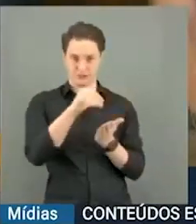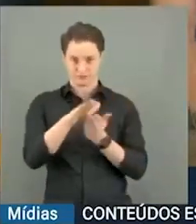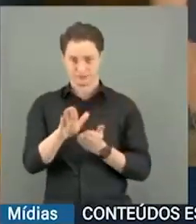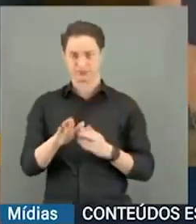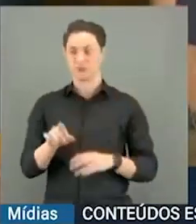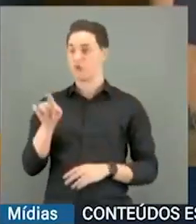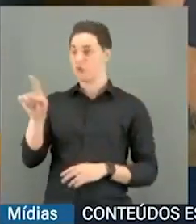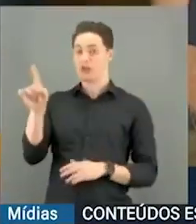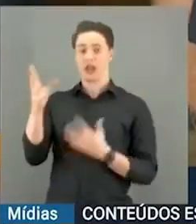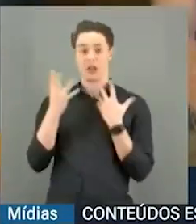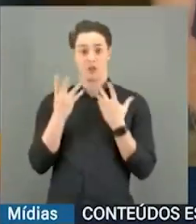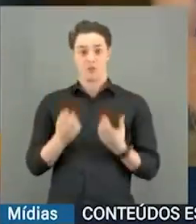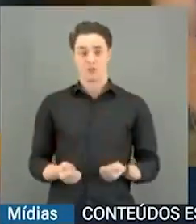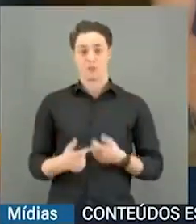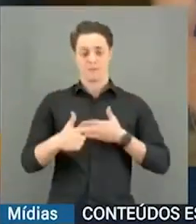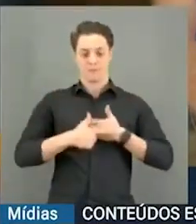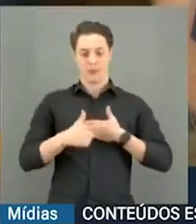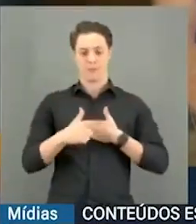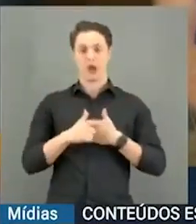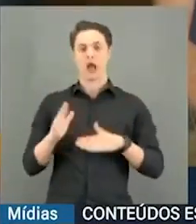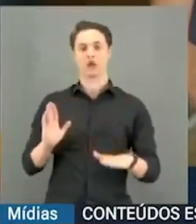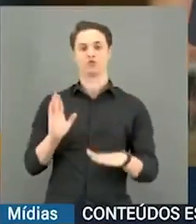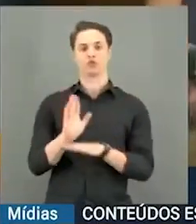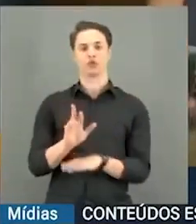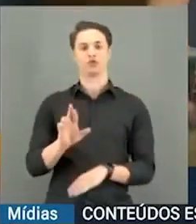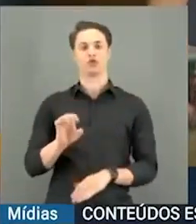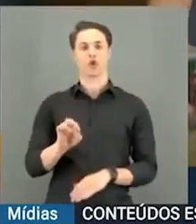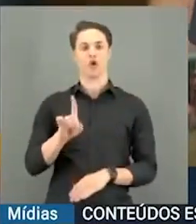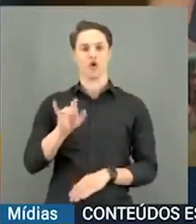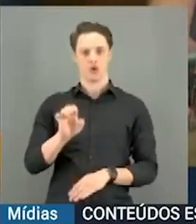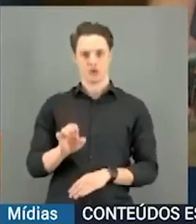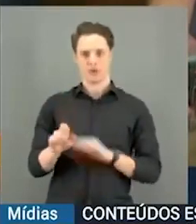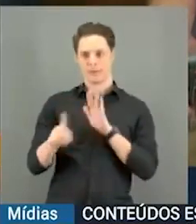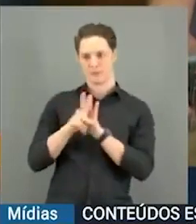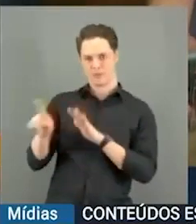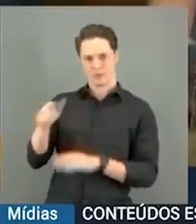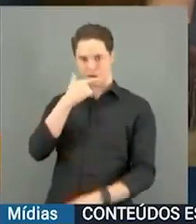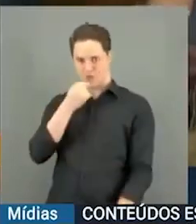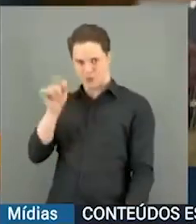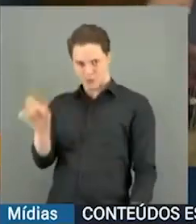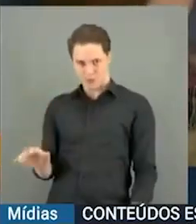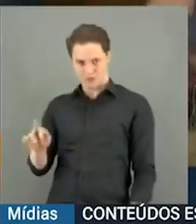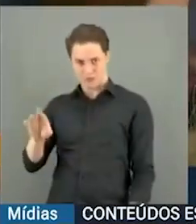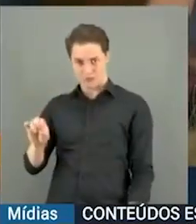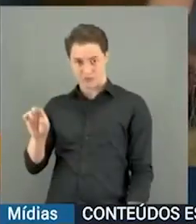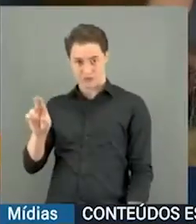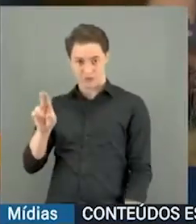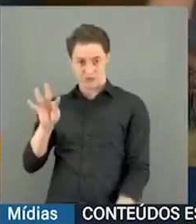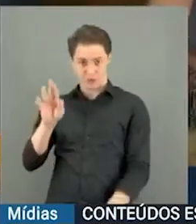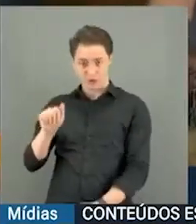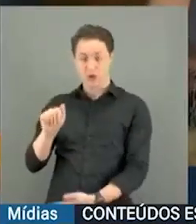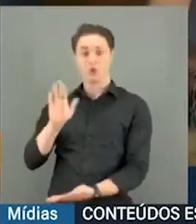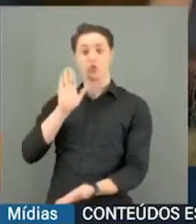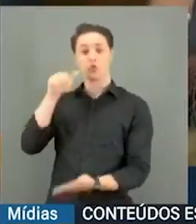assumiu a função de ajudante de ordens de Frota no último ano em que ele esteve como ministro do Exército,